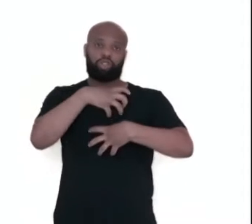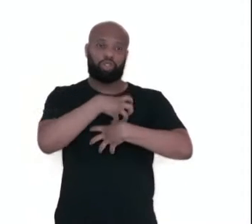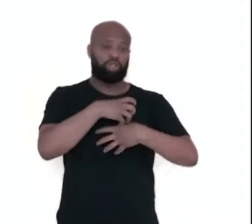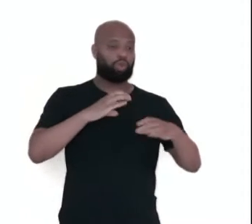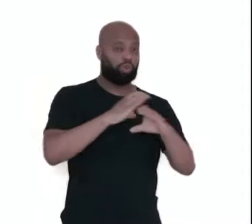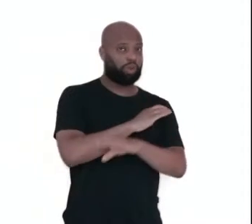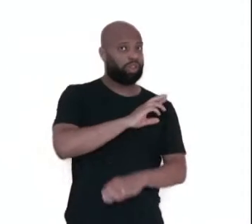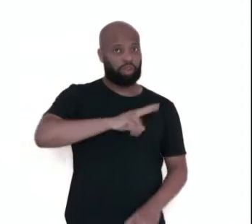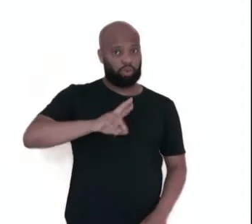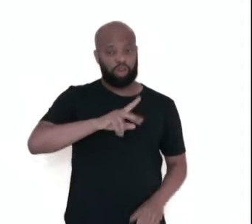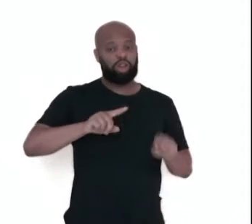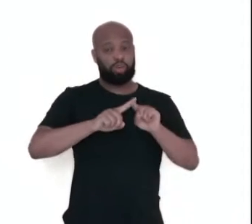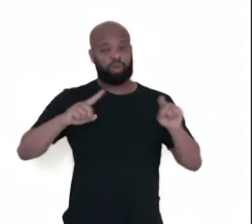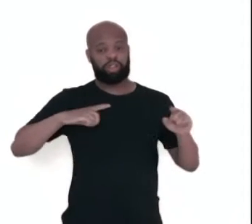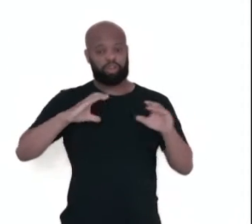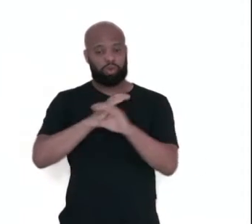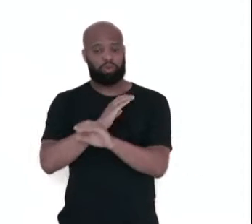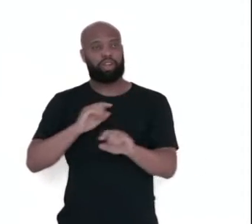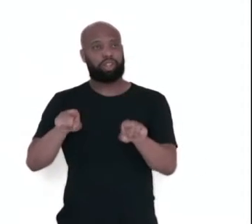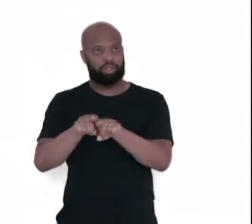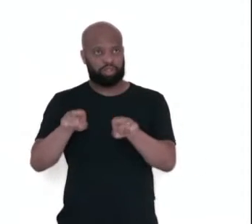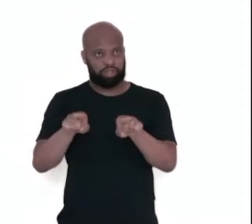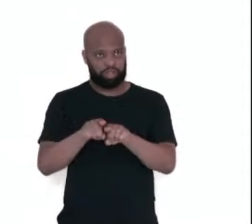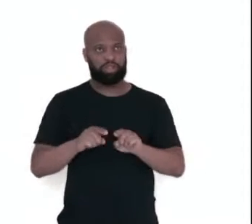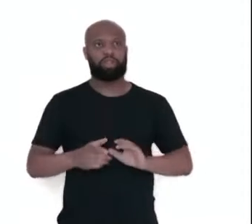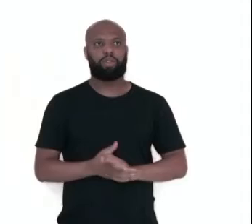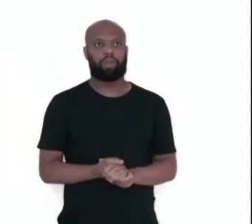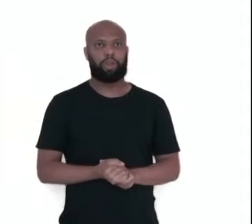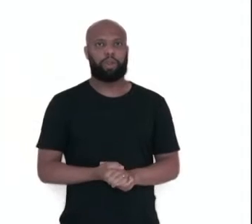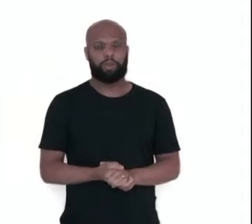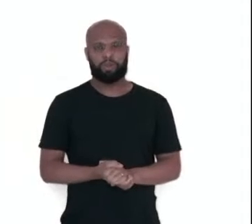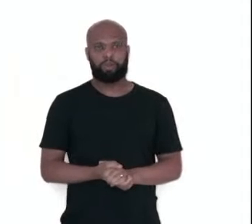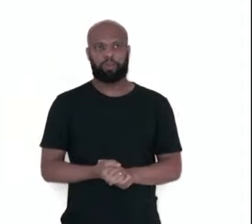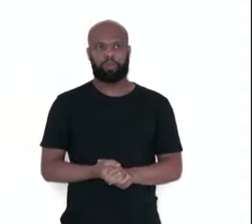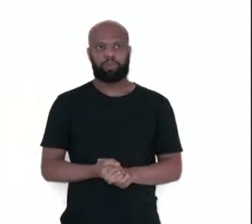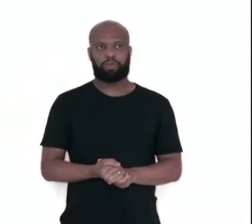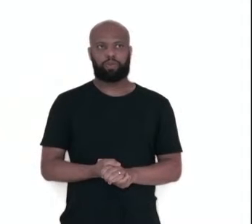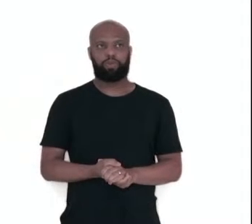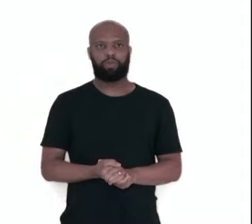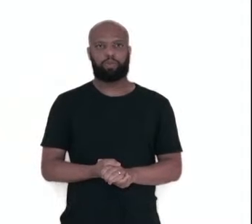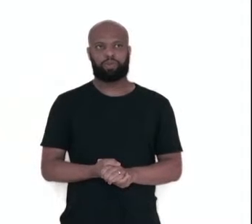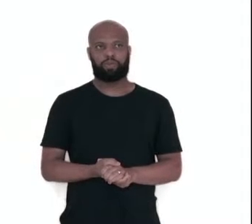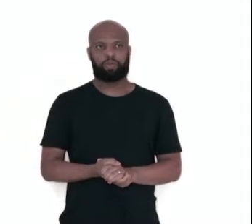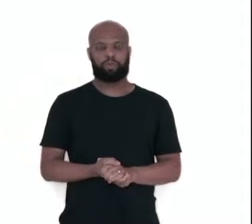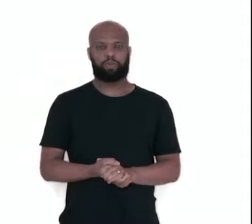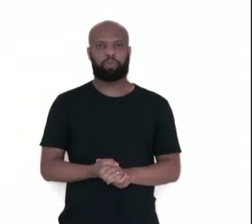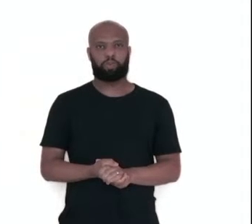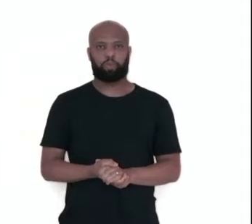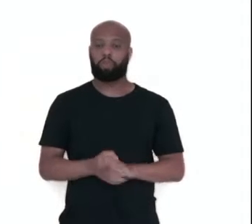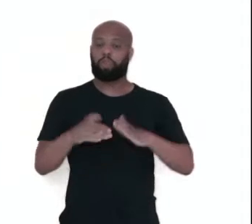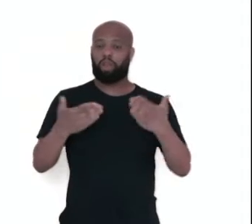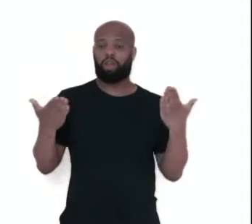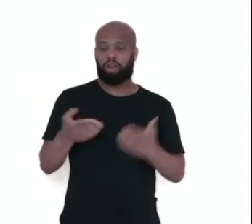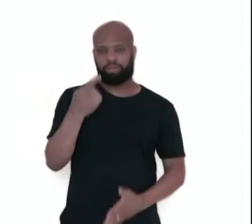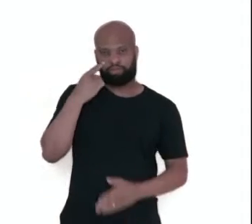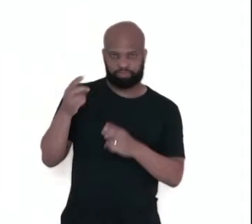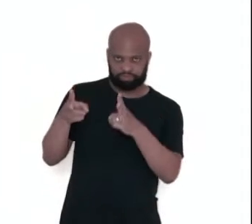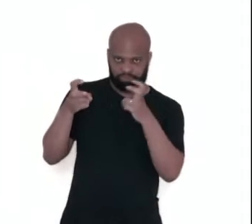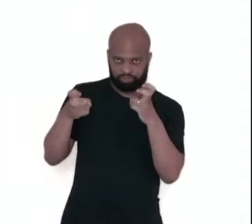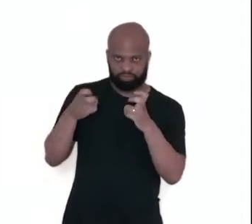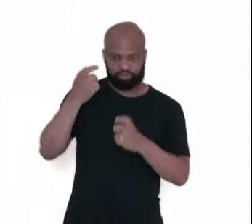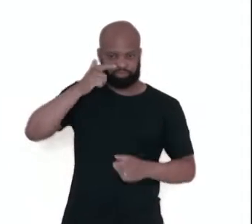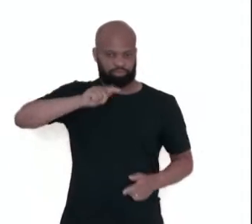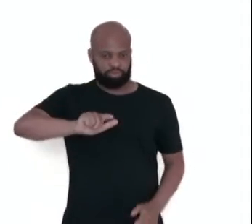cortou o eixo x e é voltada para baixo. Ou essa aqui, que cortou em apenas um ponto. Então, repare que elas podem ser